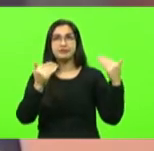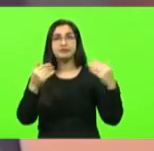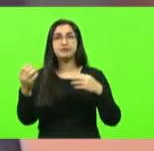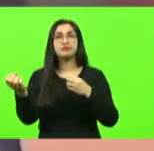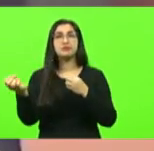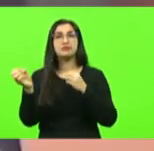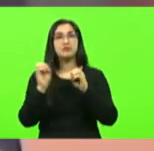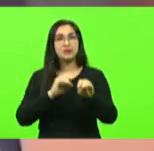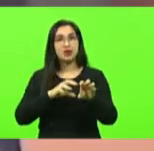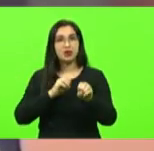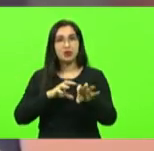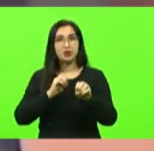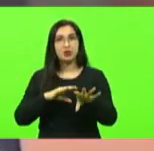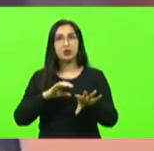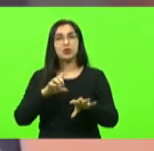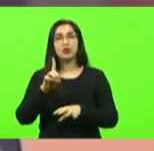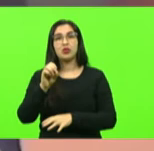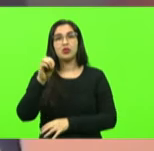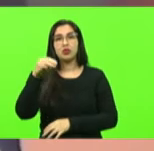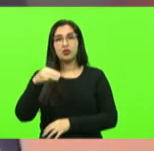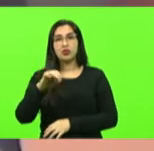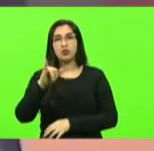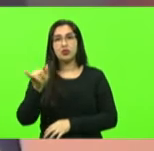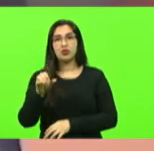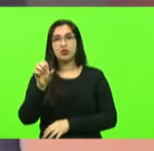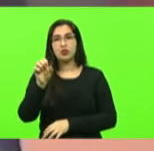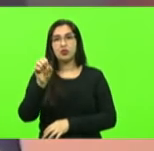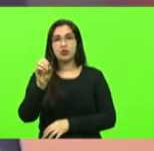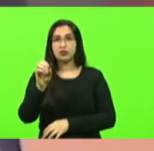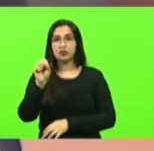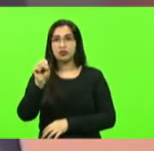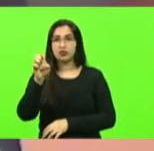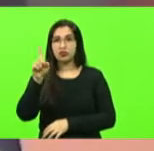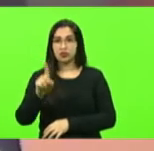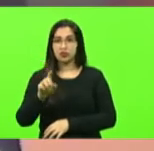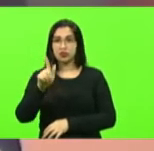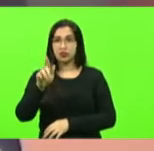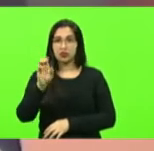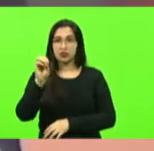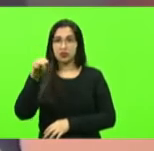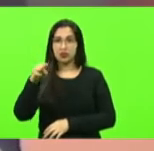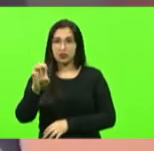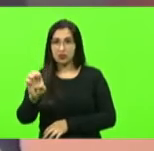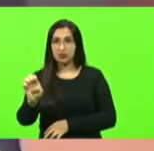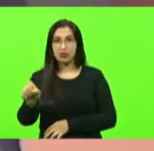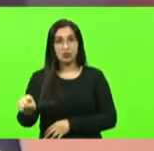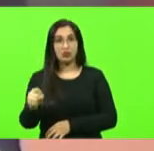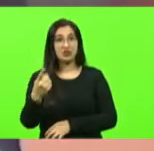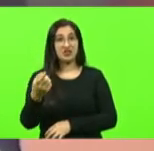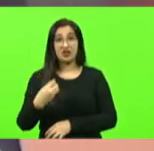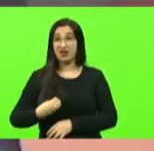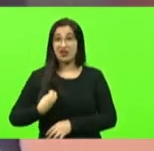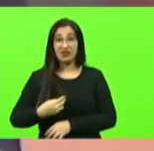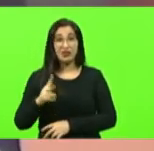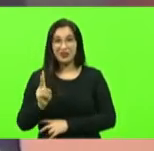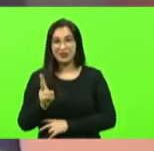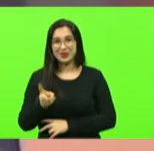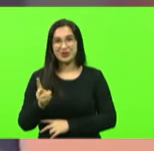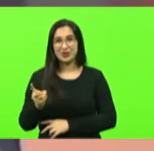educador Dom José Gomes, que tenho certeza continua vivo, nos iluminando e nos